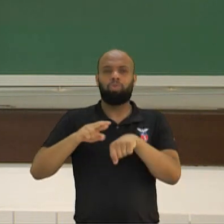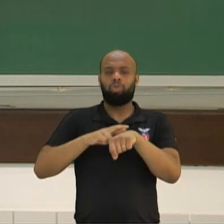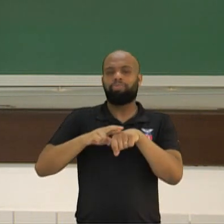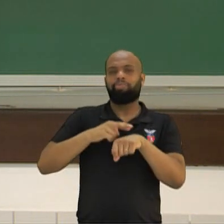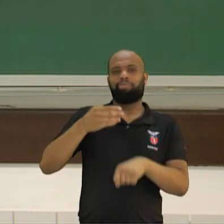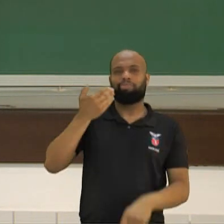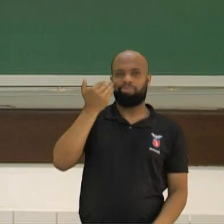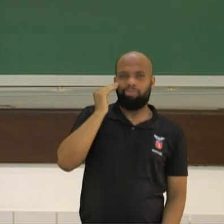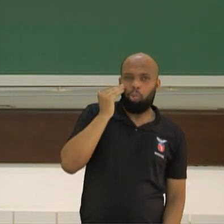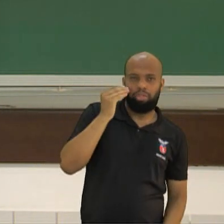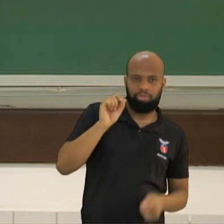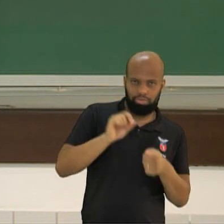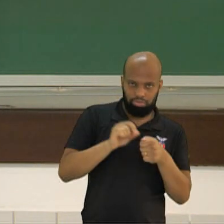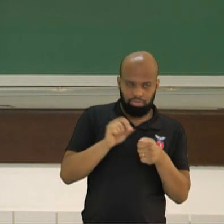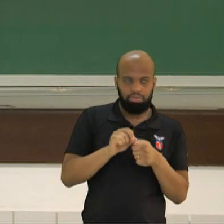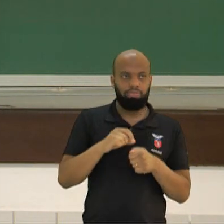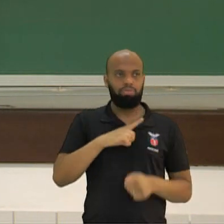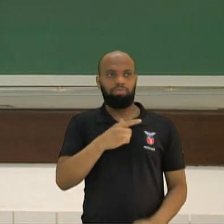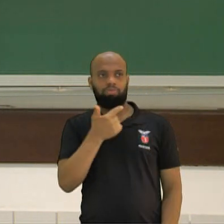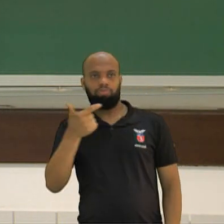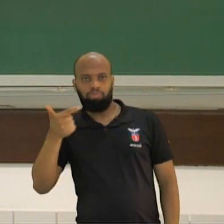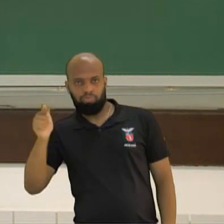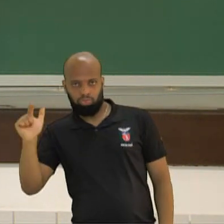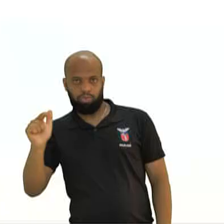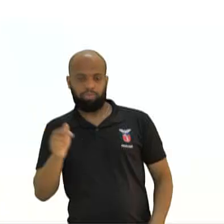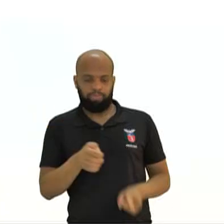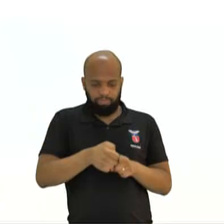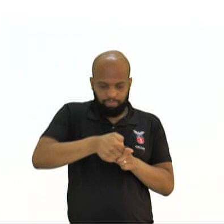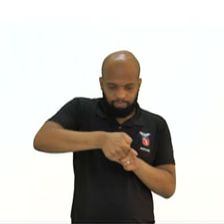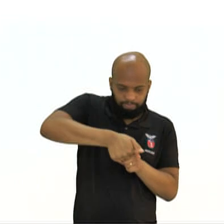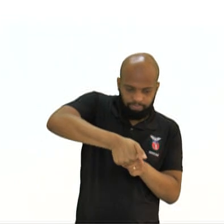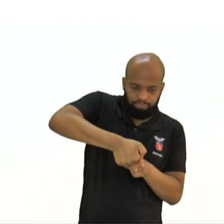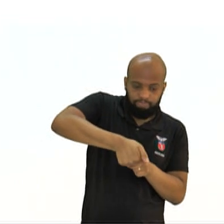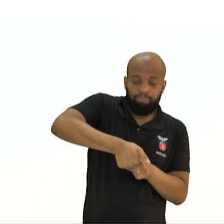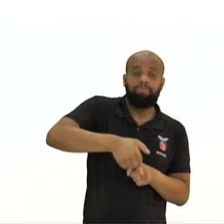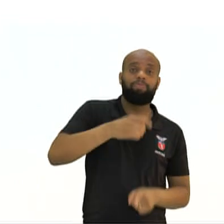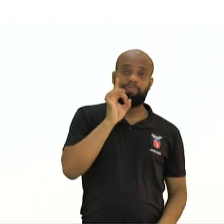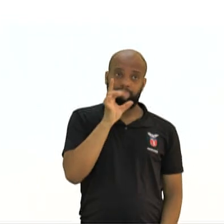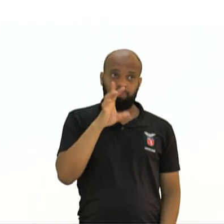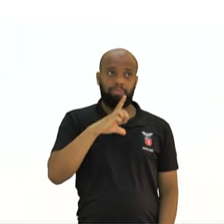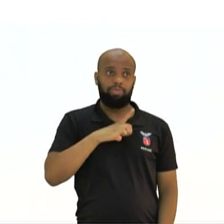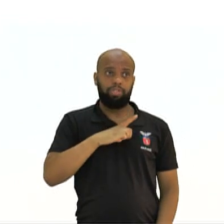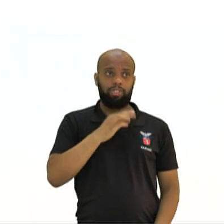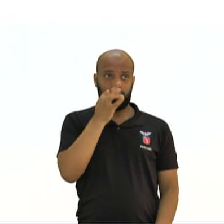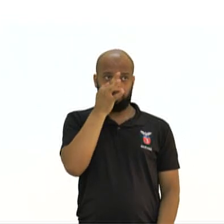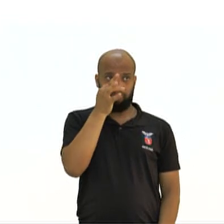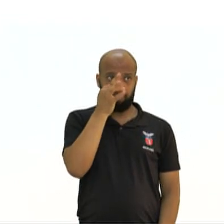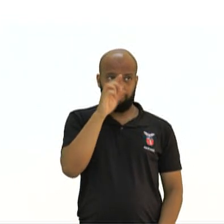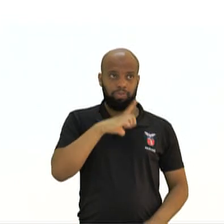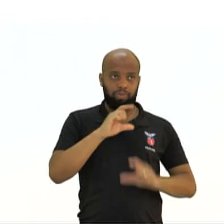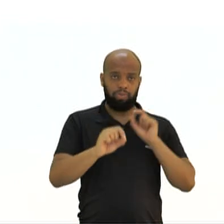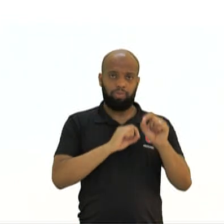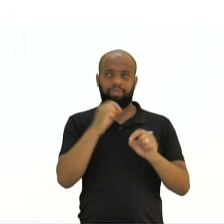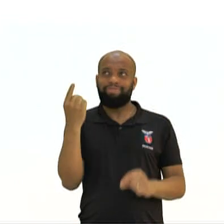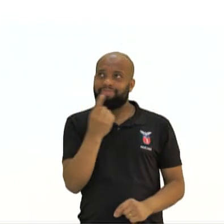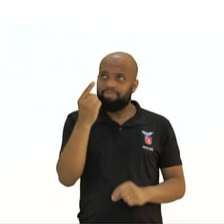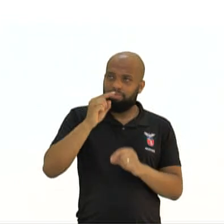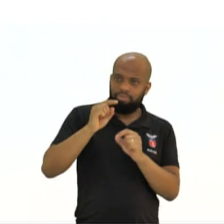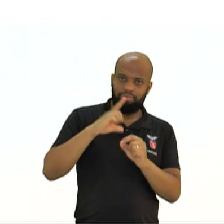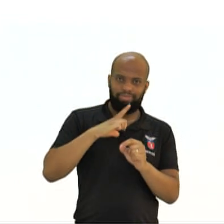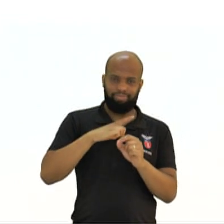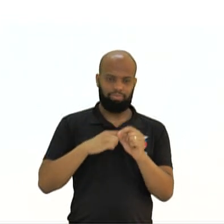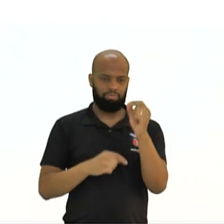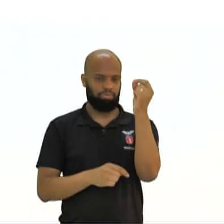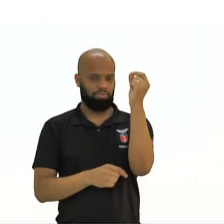púrpura. Outras ervilhas cujas flores são terminais, olha, as flores ficam lá no topo do